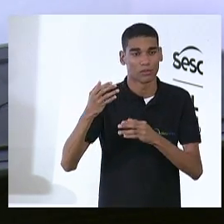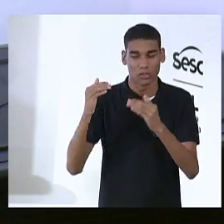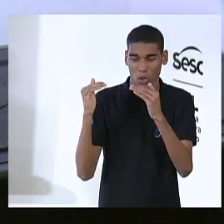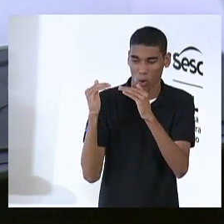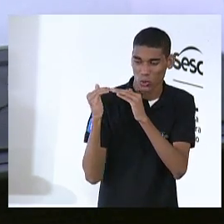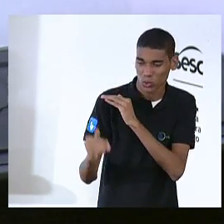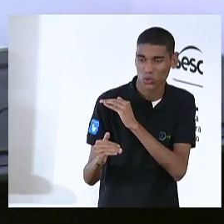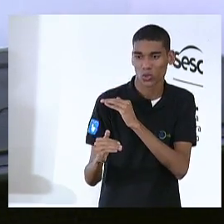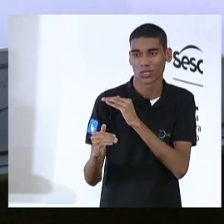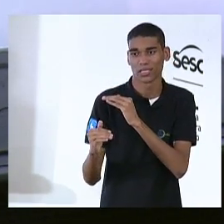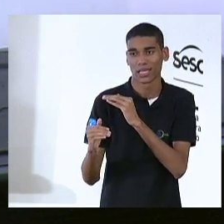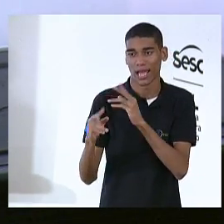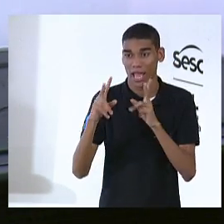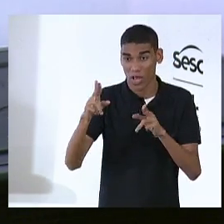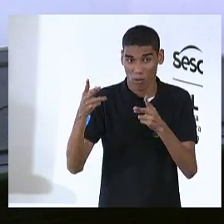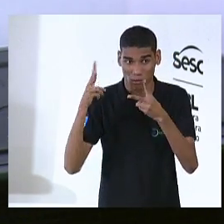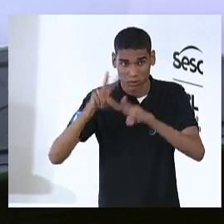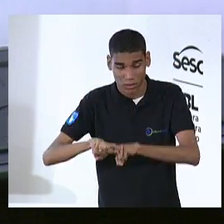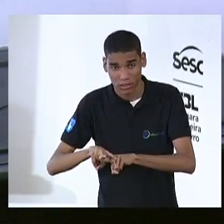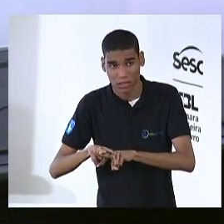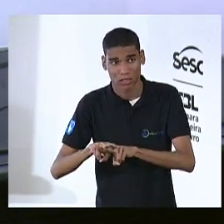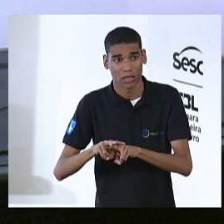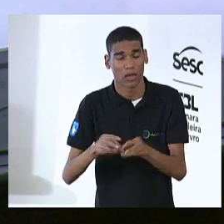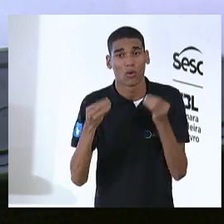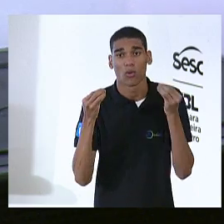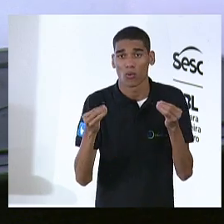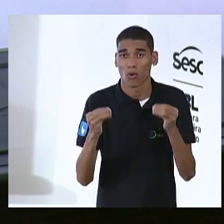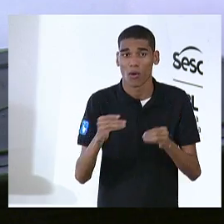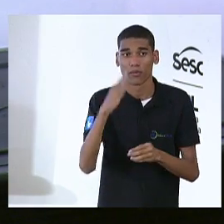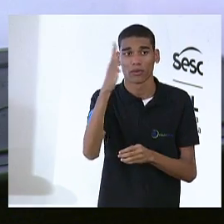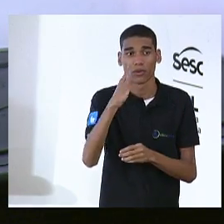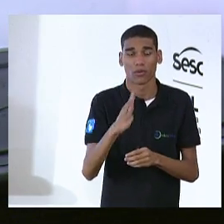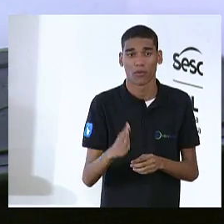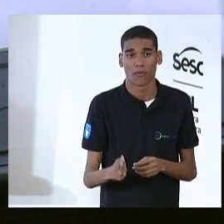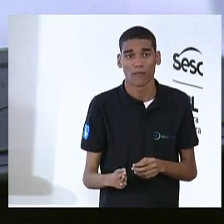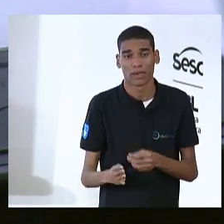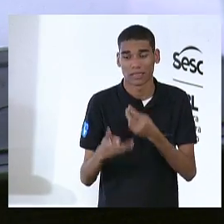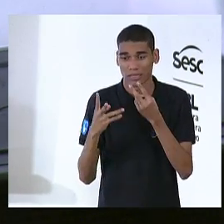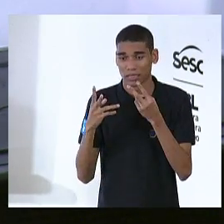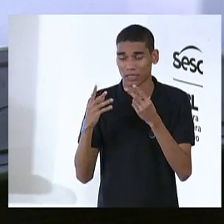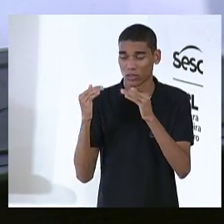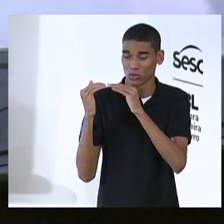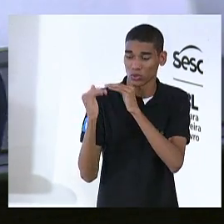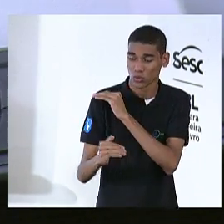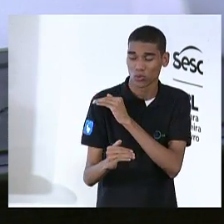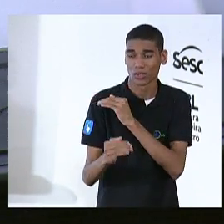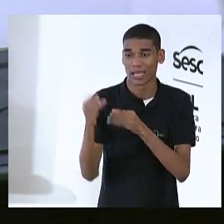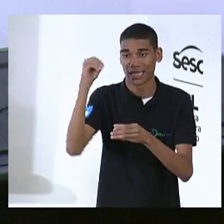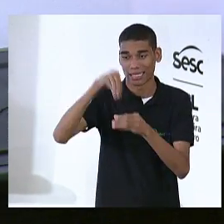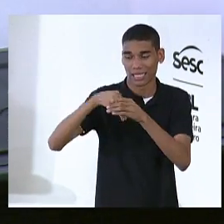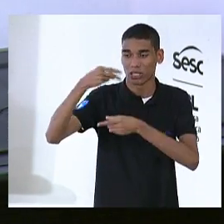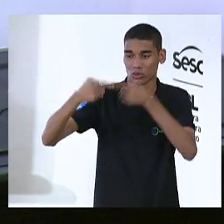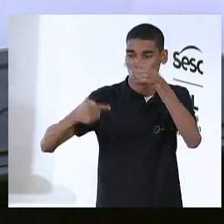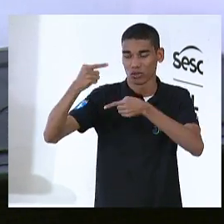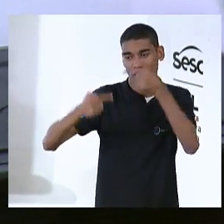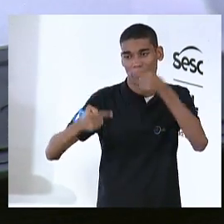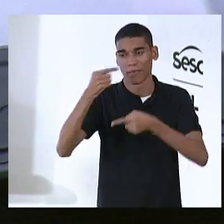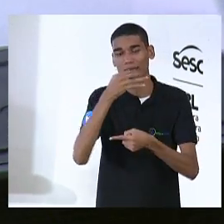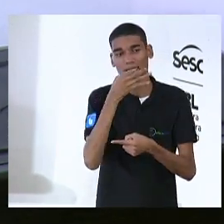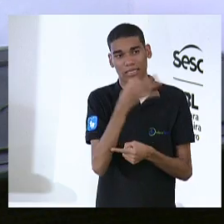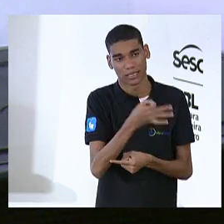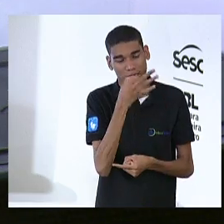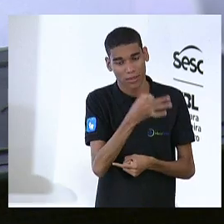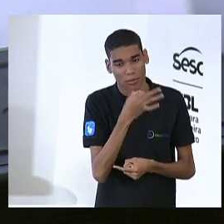crime. Então, o brasileiro não consegue mais discordar dentro de um debate democrático. Assim, vira um... né? Ou eu ou